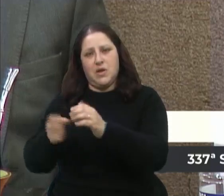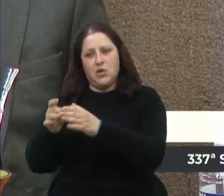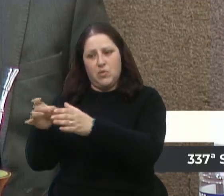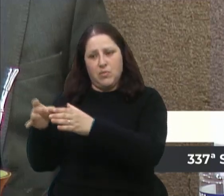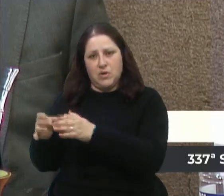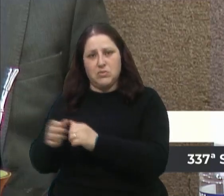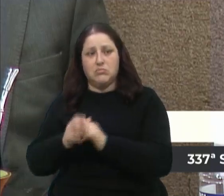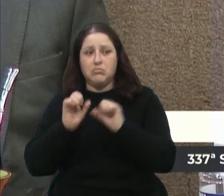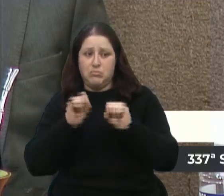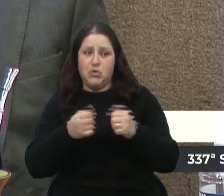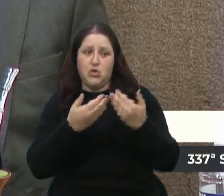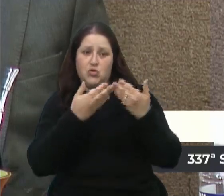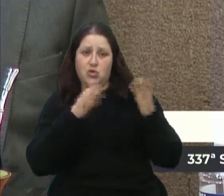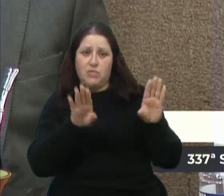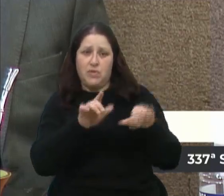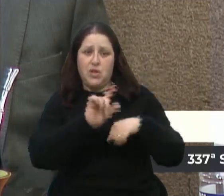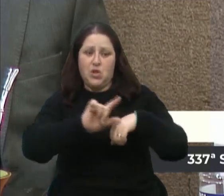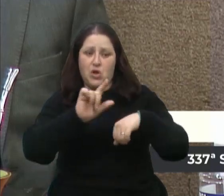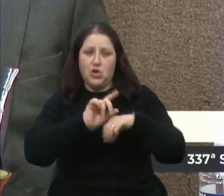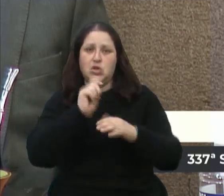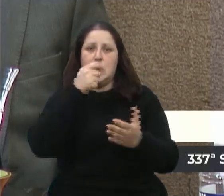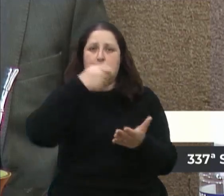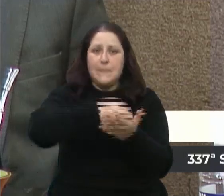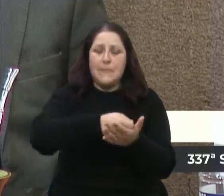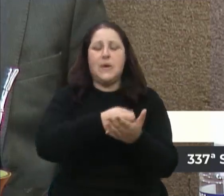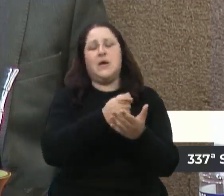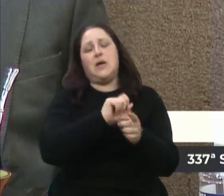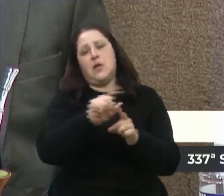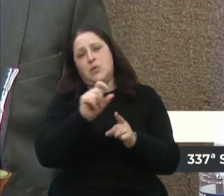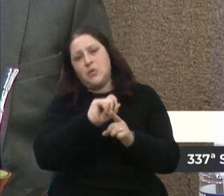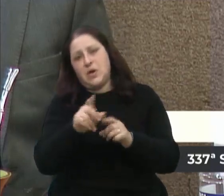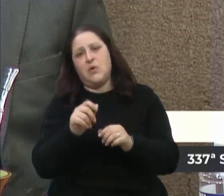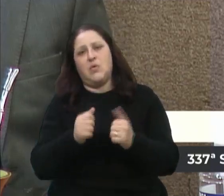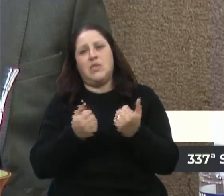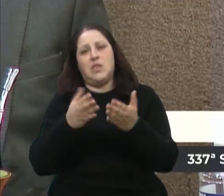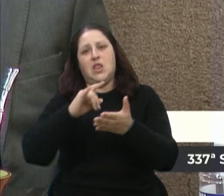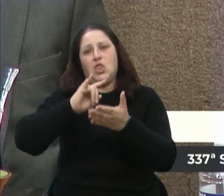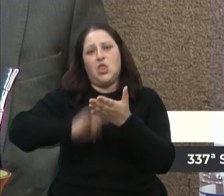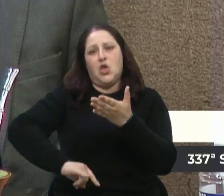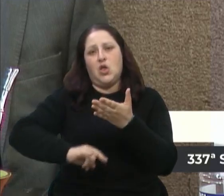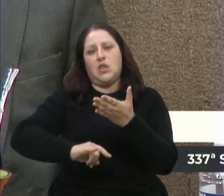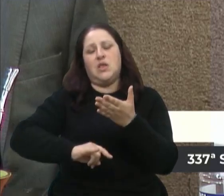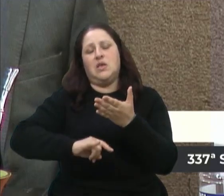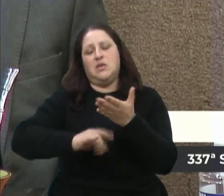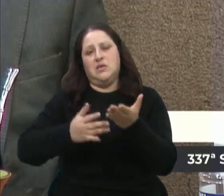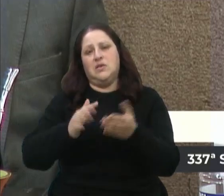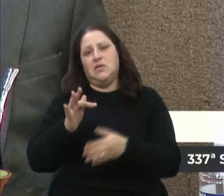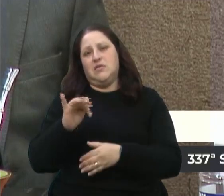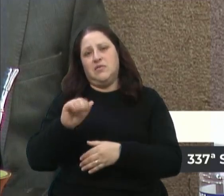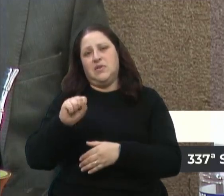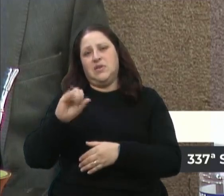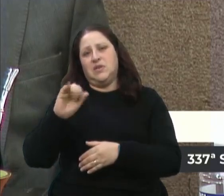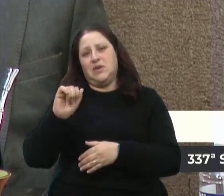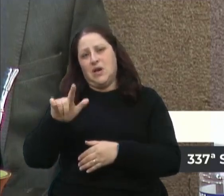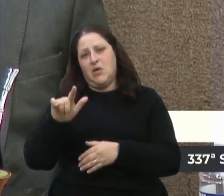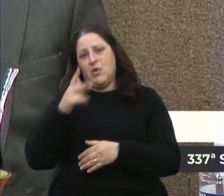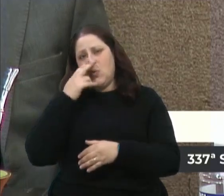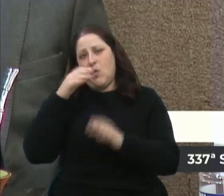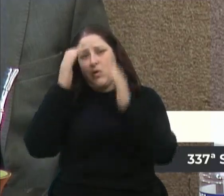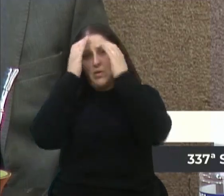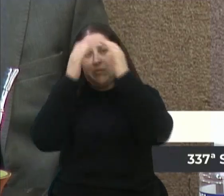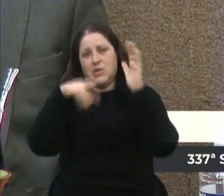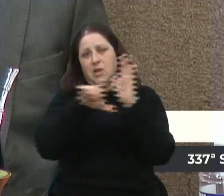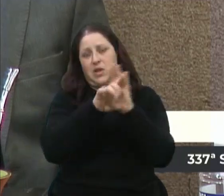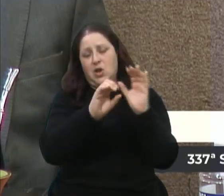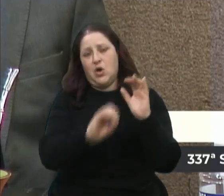uma loja, que pague aluguel, que dê a nota fiscal, que é o que a lei permite, e ótimo, porque